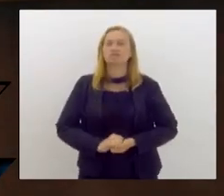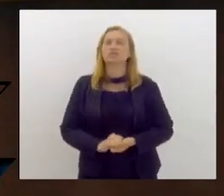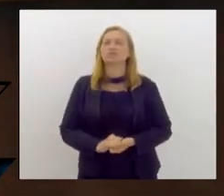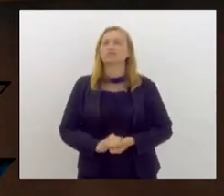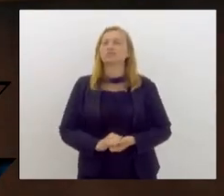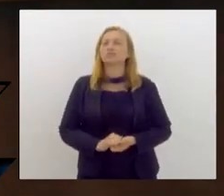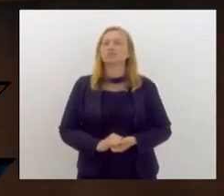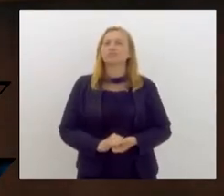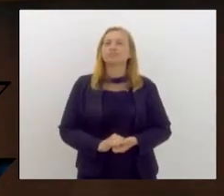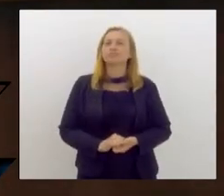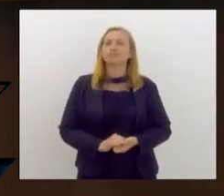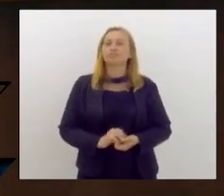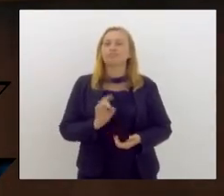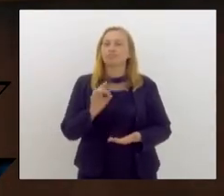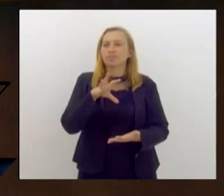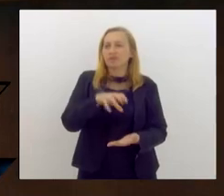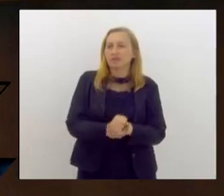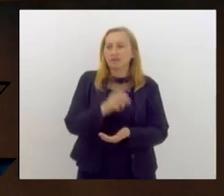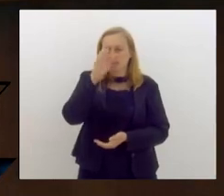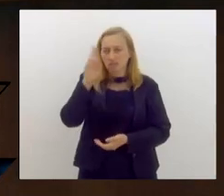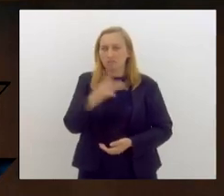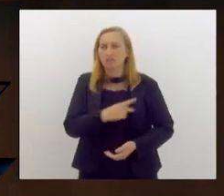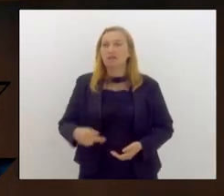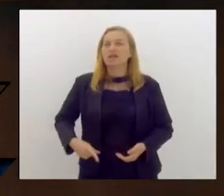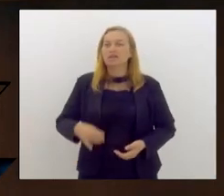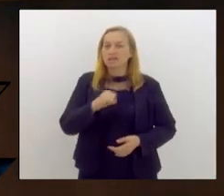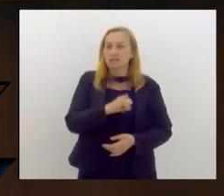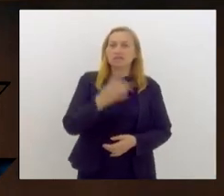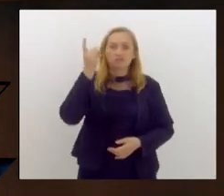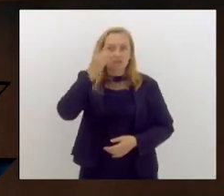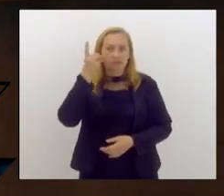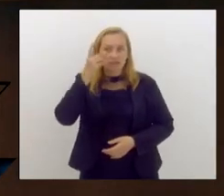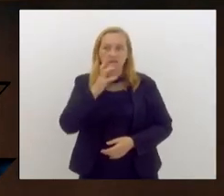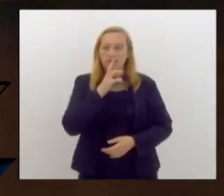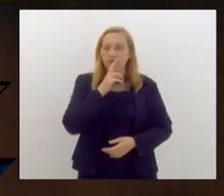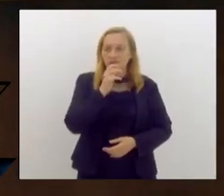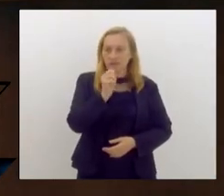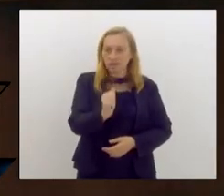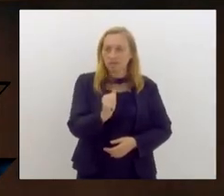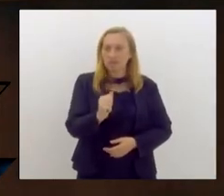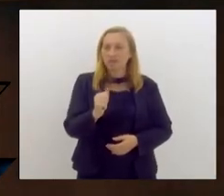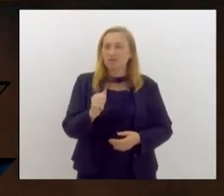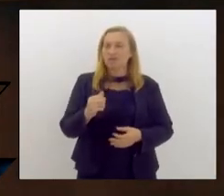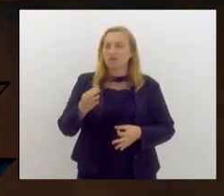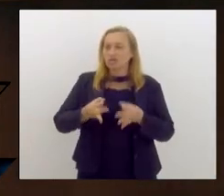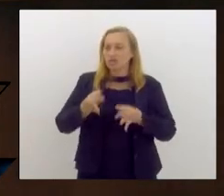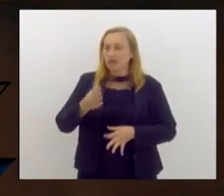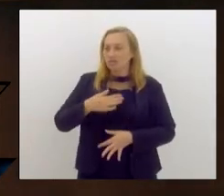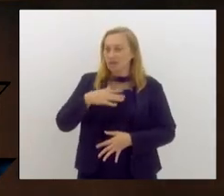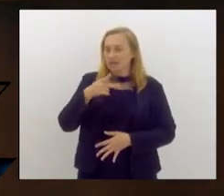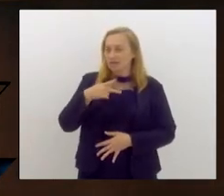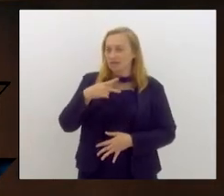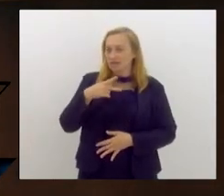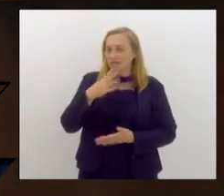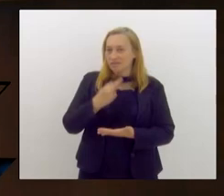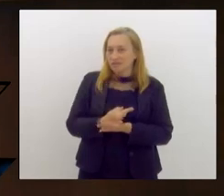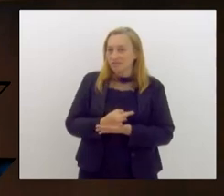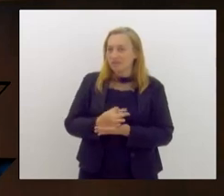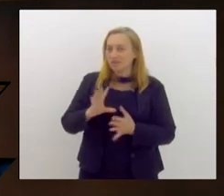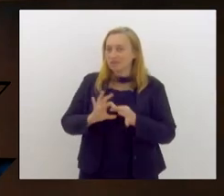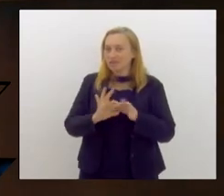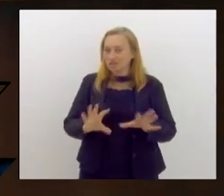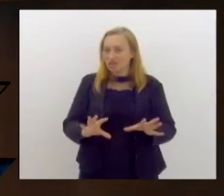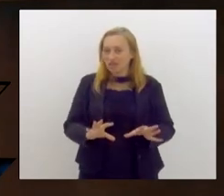para casa. E só para registrar, presidente, se um dia o deputado Rodrigo Amorim justificar a minha ausência, eu vou deixar o telefone da minha assessoria